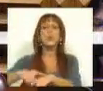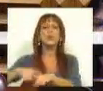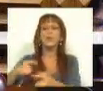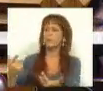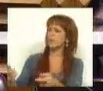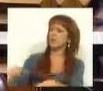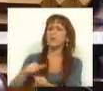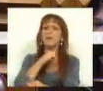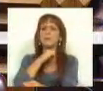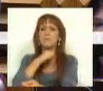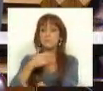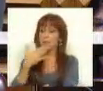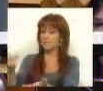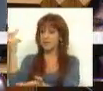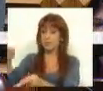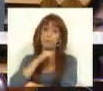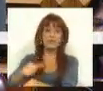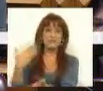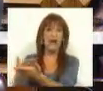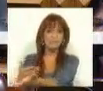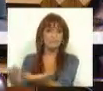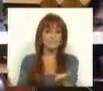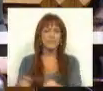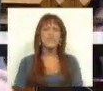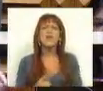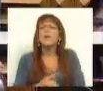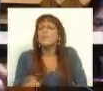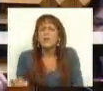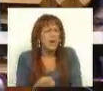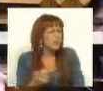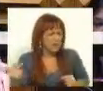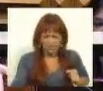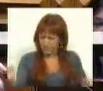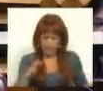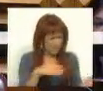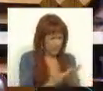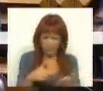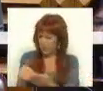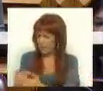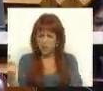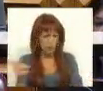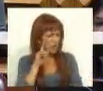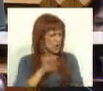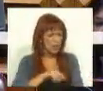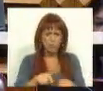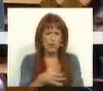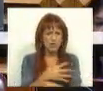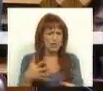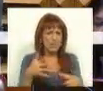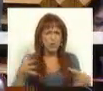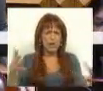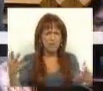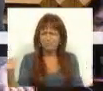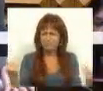esse pedido de aposentação é deferido? O que justifica estas duas propostas, senhoras e senhores deputados da maioria? Não